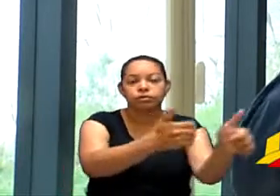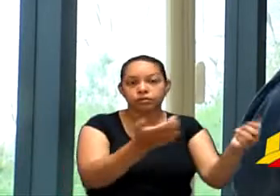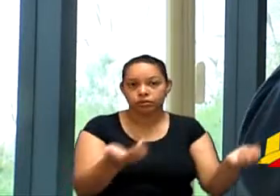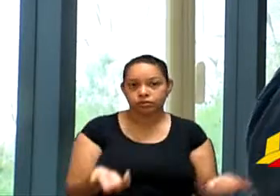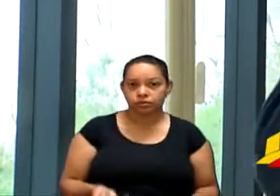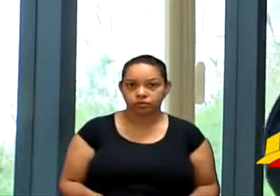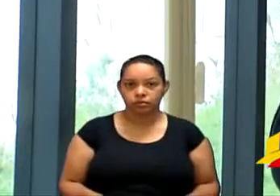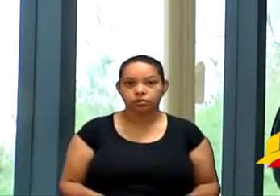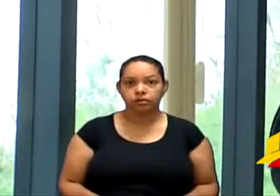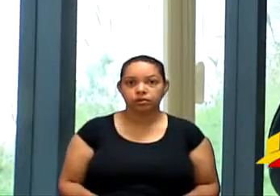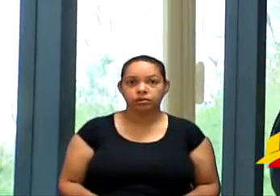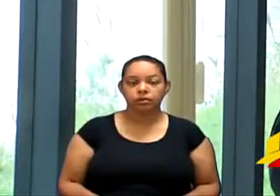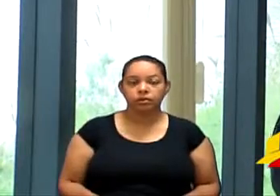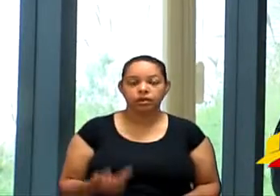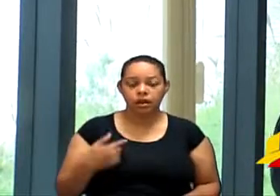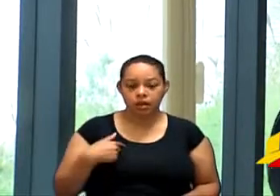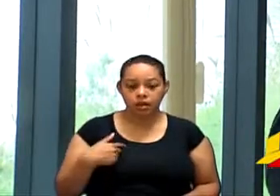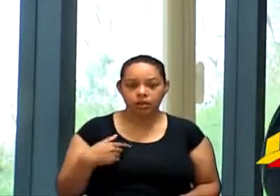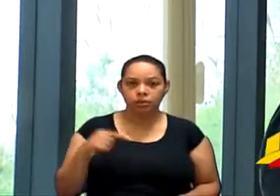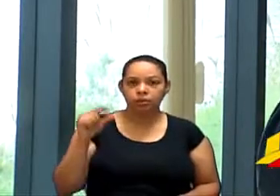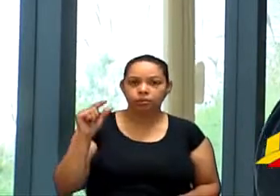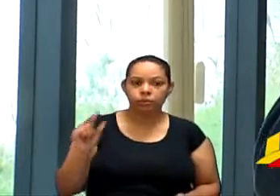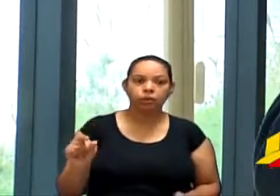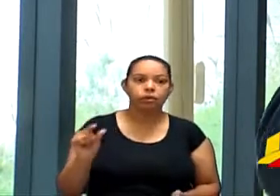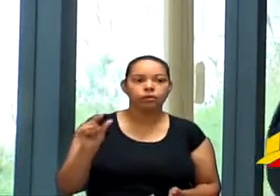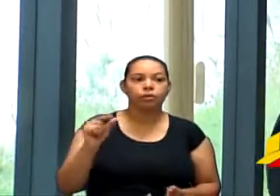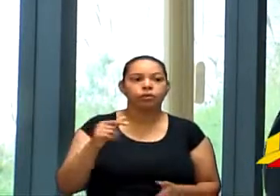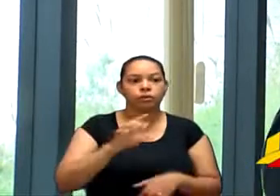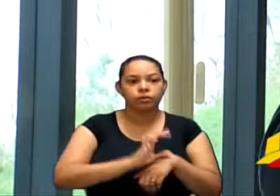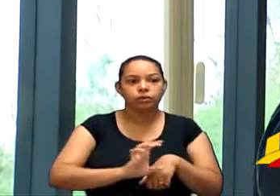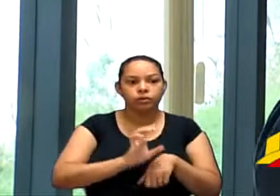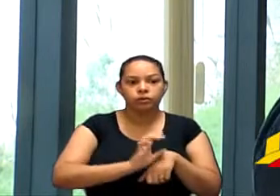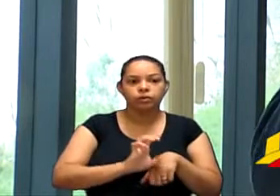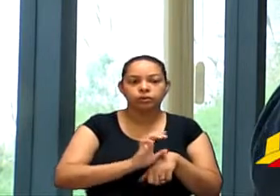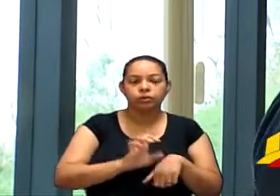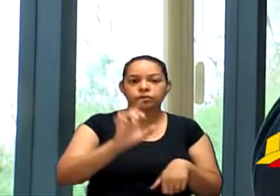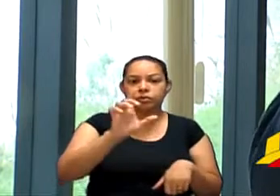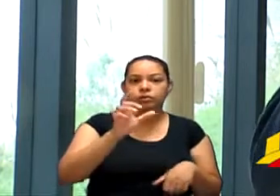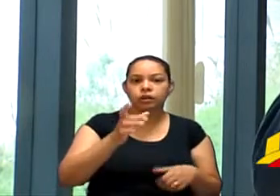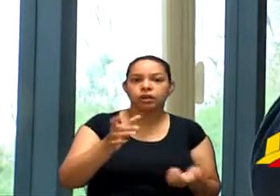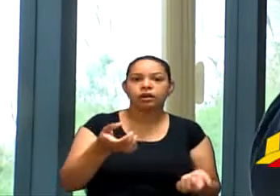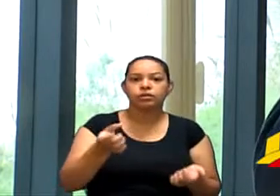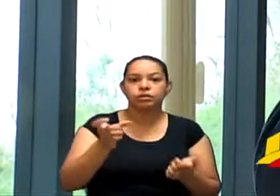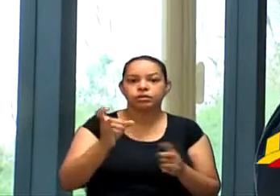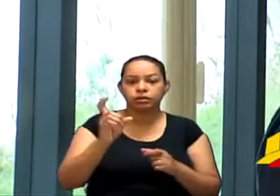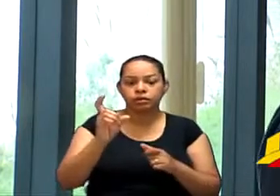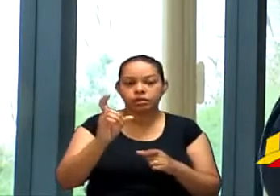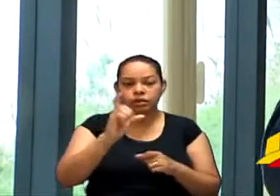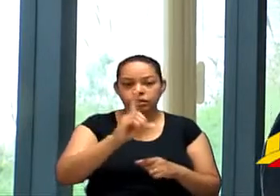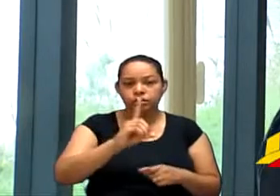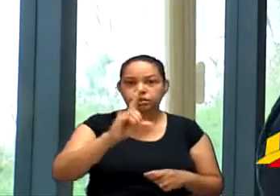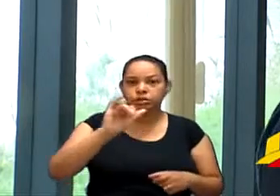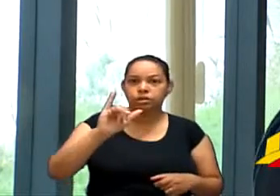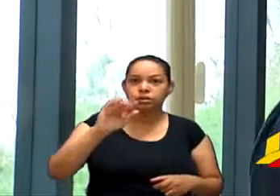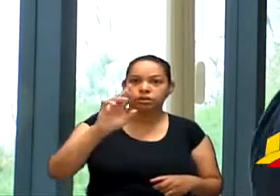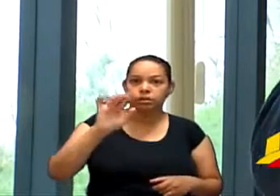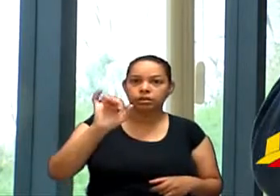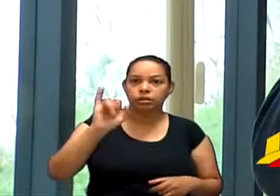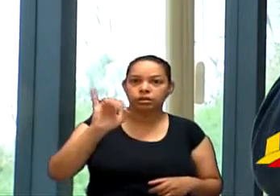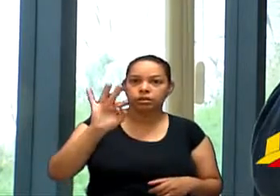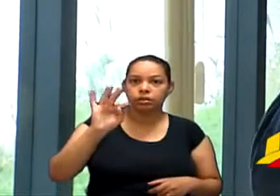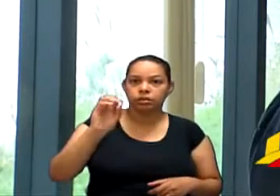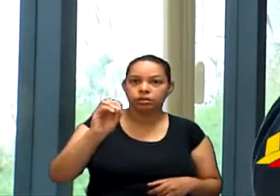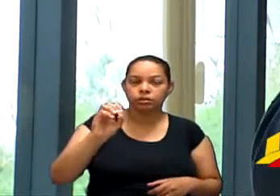e pelo pouco tempo que eu fiz curso de Direito nós sabemos que o poder legislativo não tem